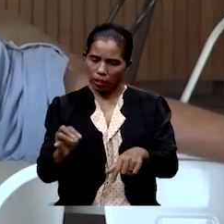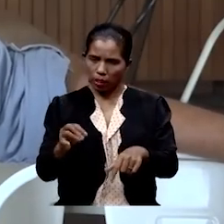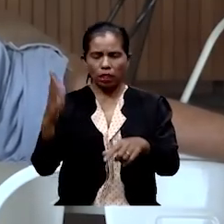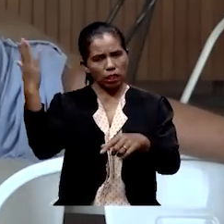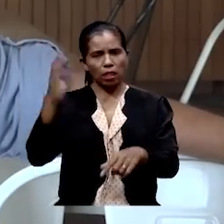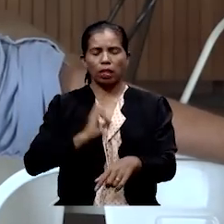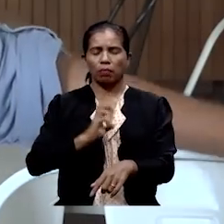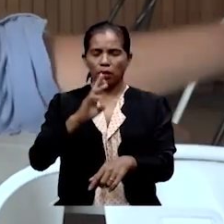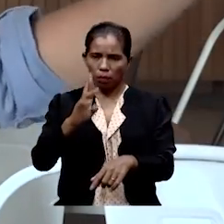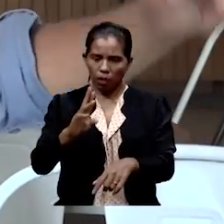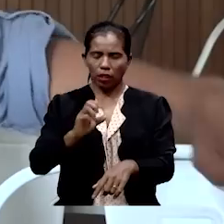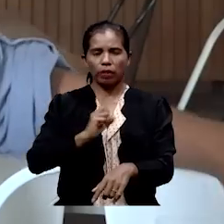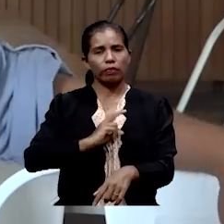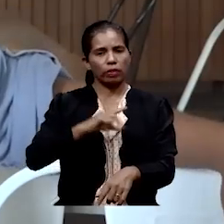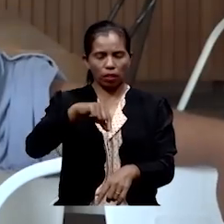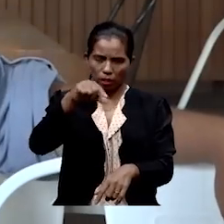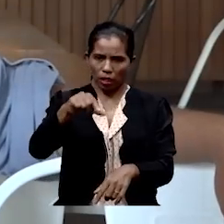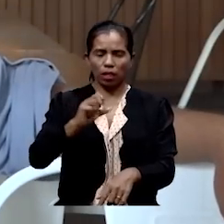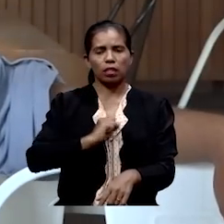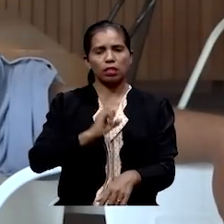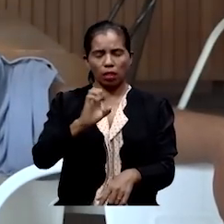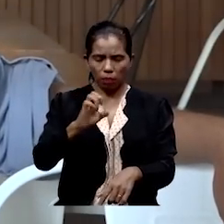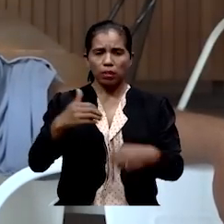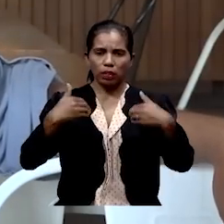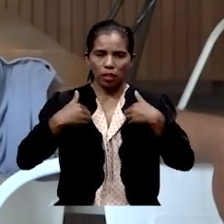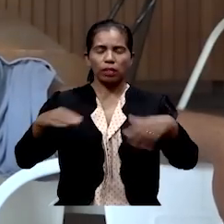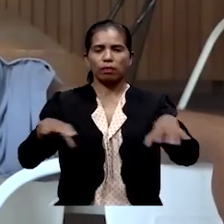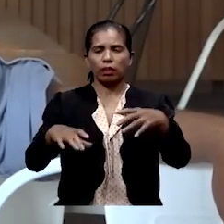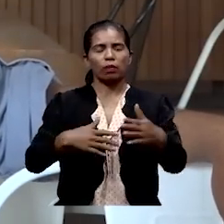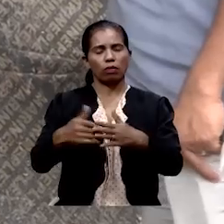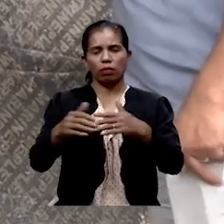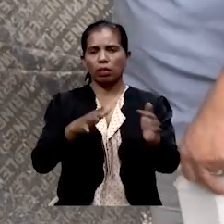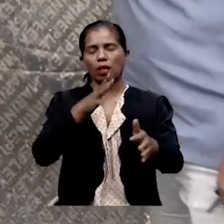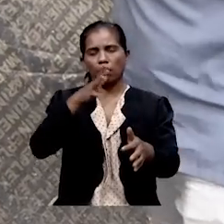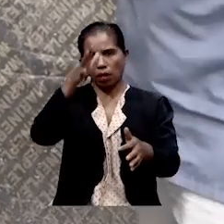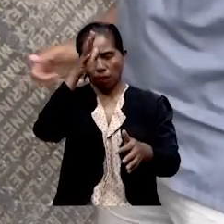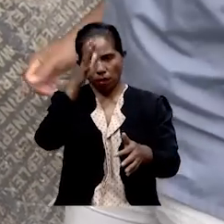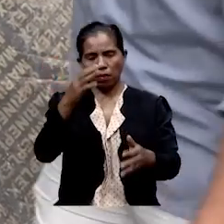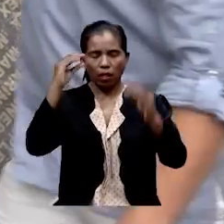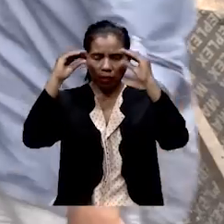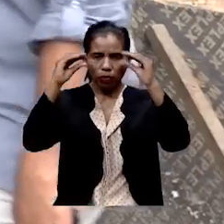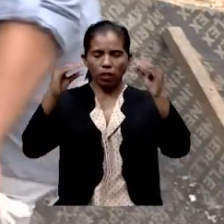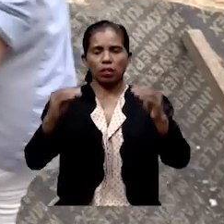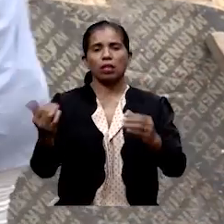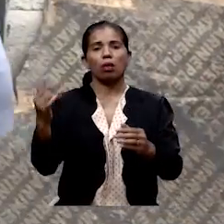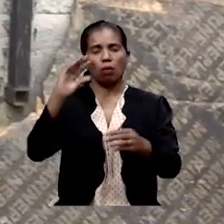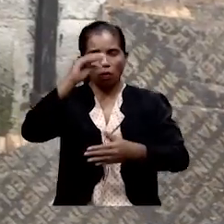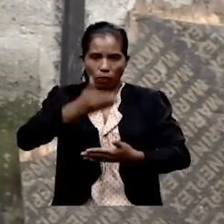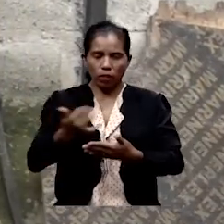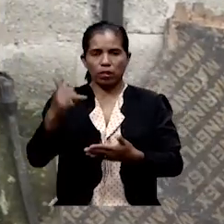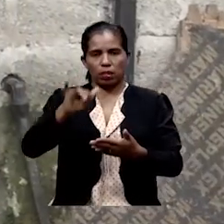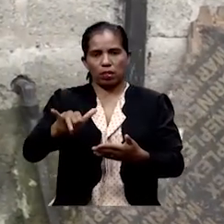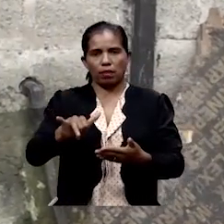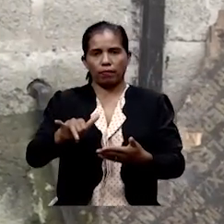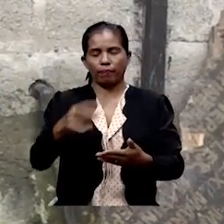neba, kelikai neba, pikeke same ni servisu ihala. Conforme ba inamang, uin haudian conforme ba inamang, uin saat influence ne wan sira, pila fale